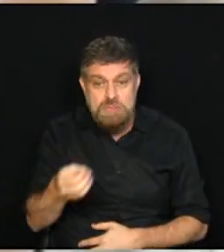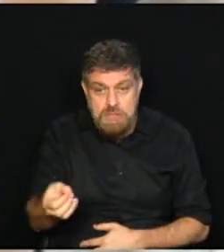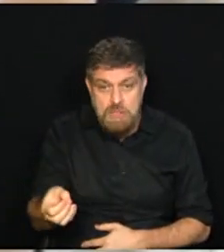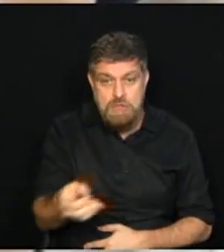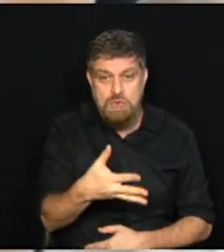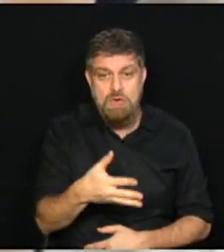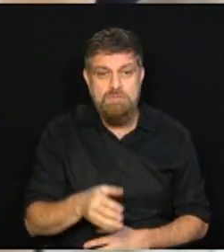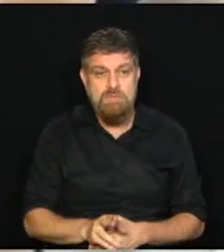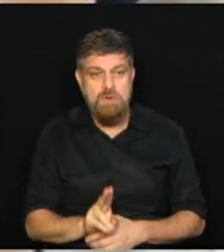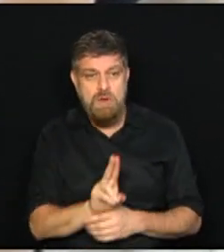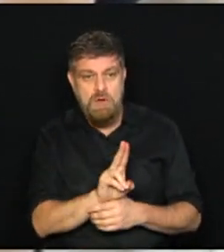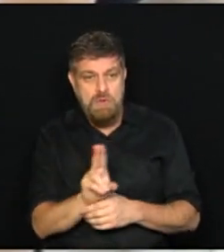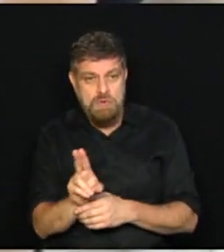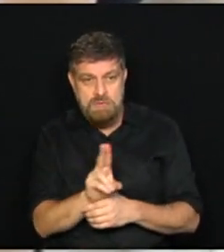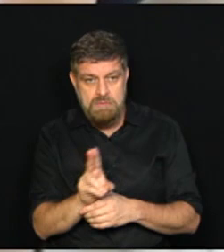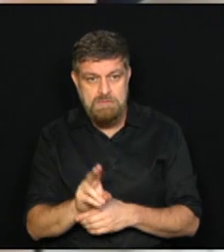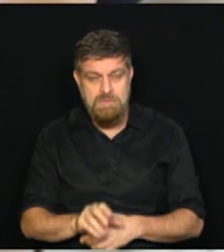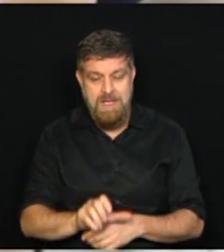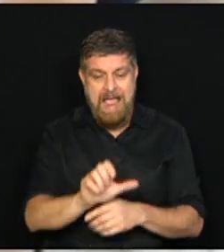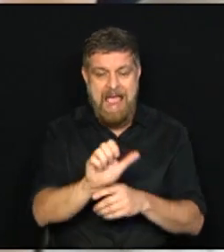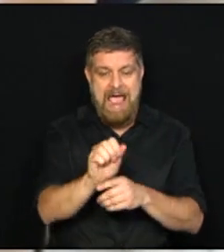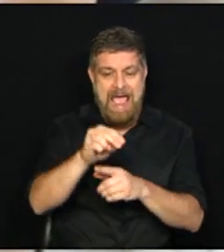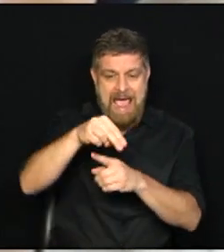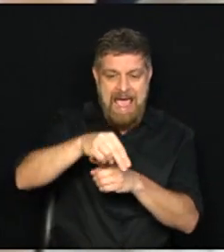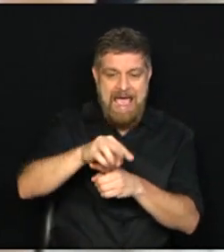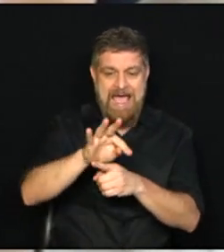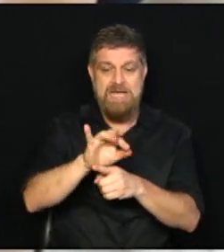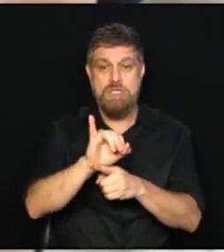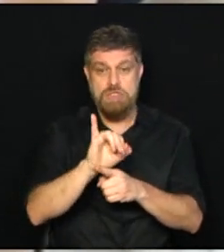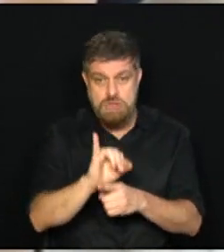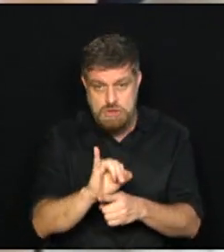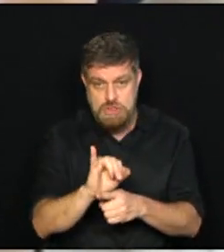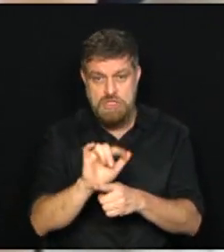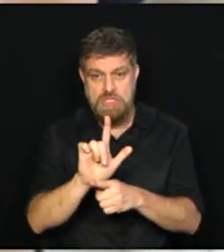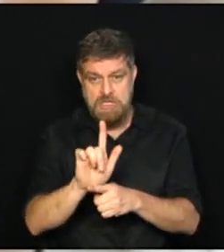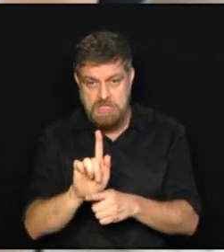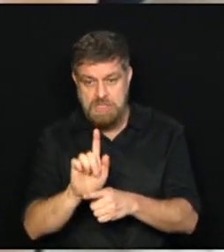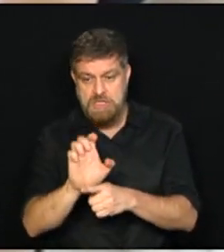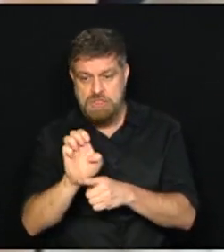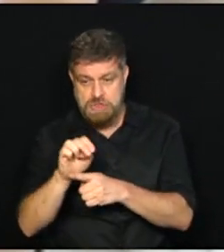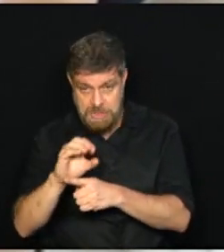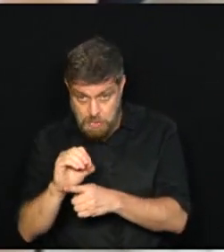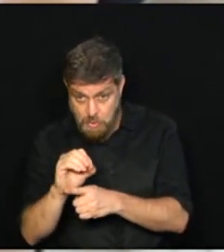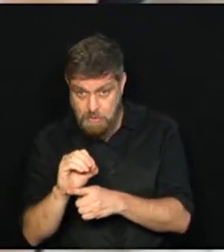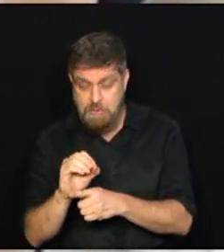o chamado teste de antígeno. Mas eu vou explicar como é hoje. Para